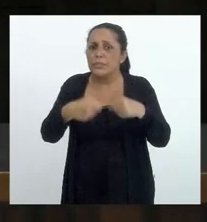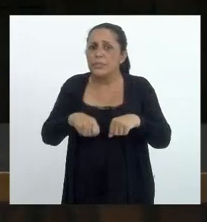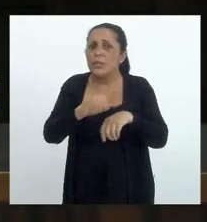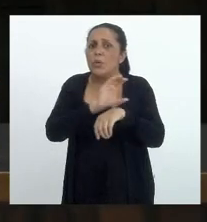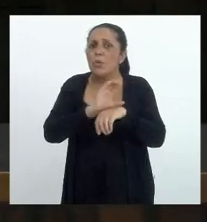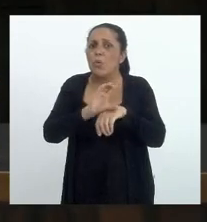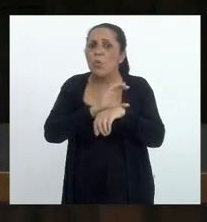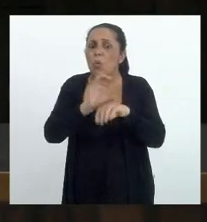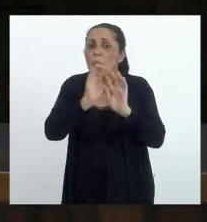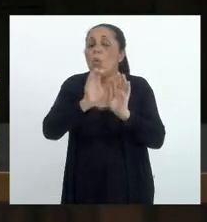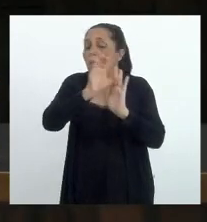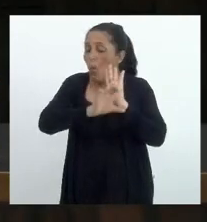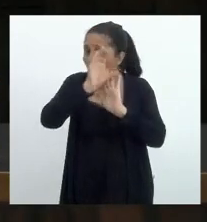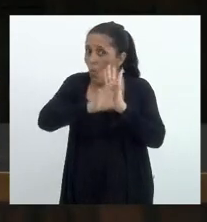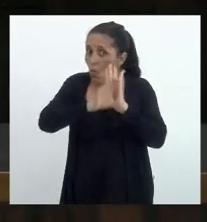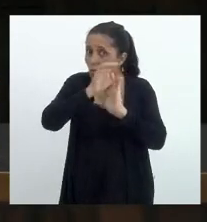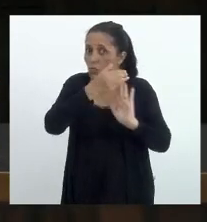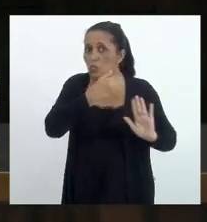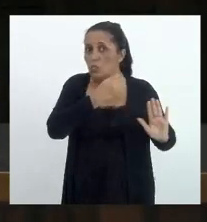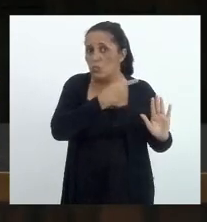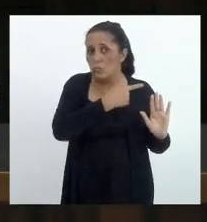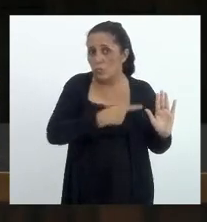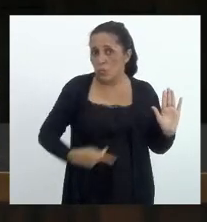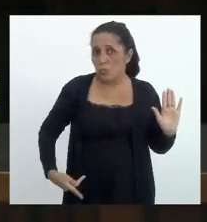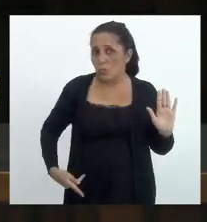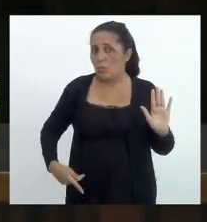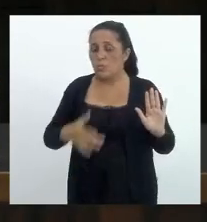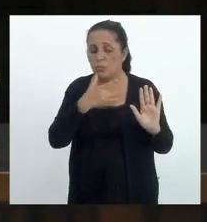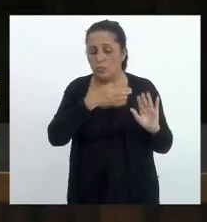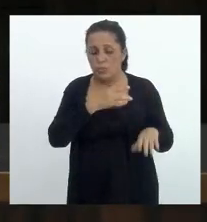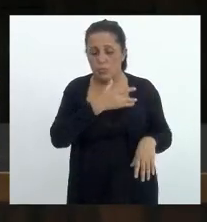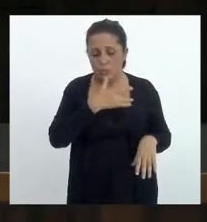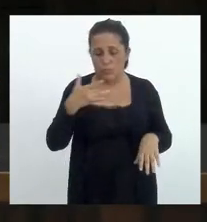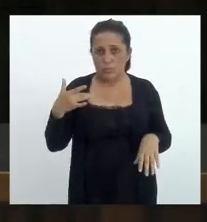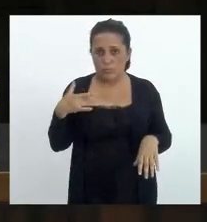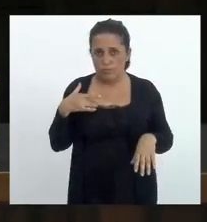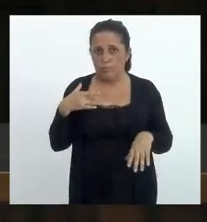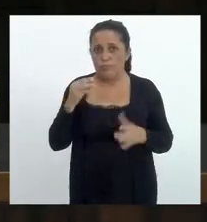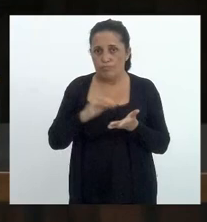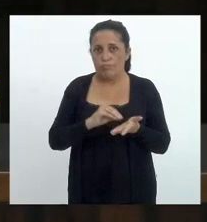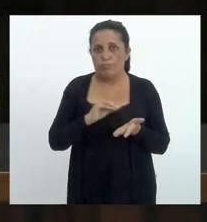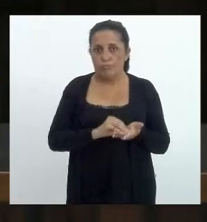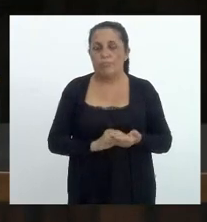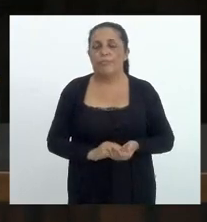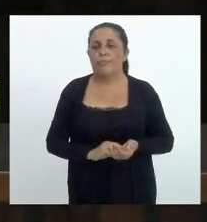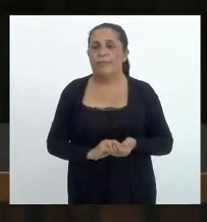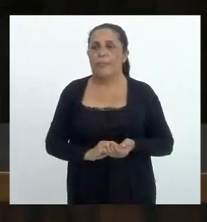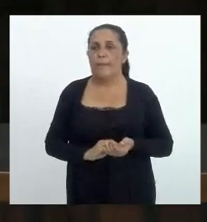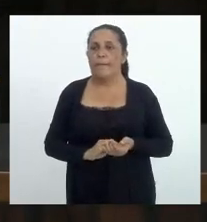para completar os quadros da saúde. E,